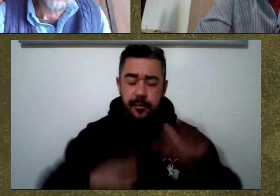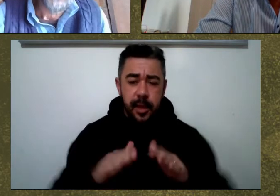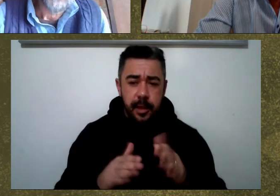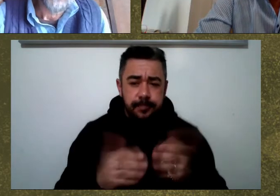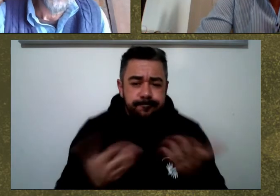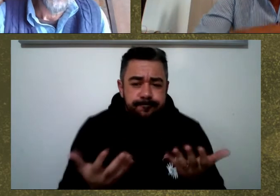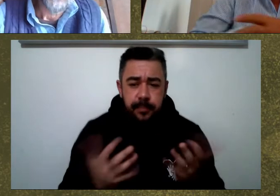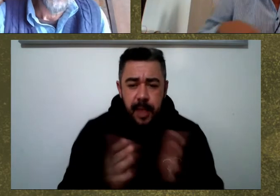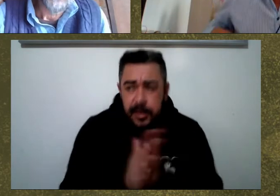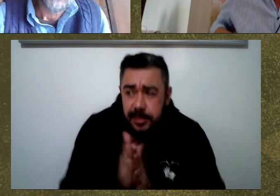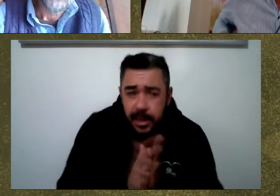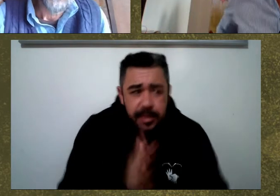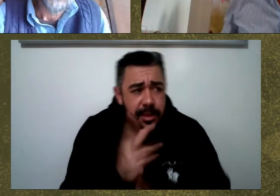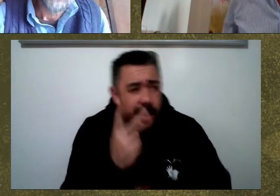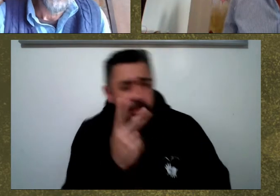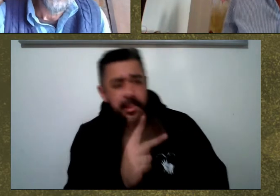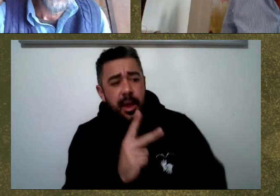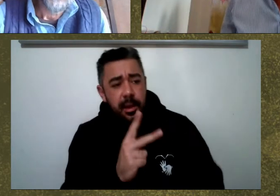daí